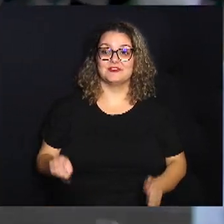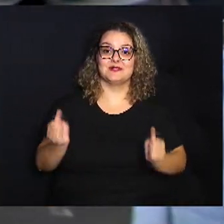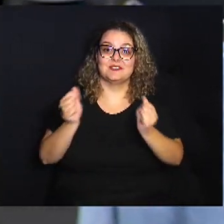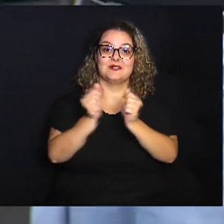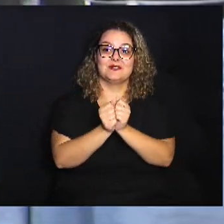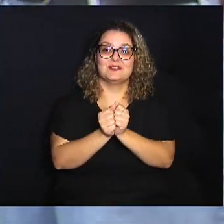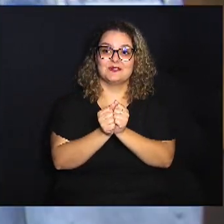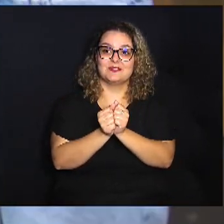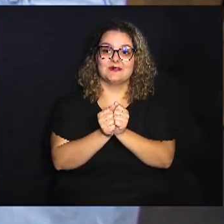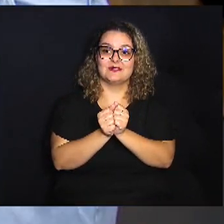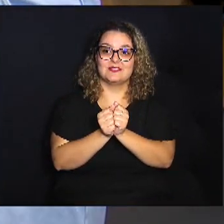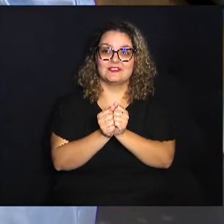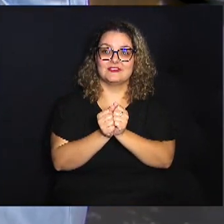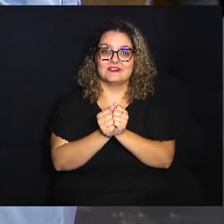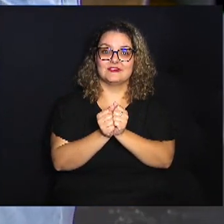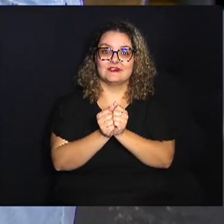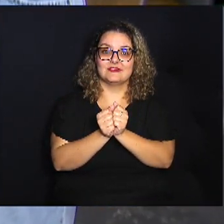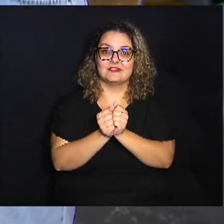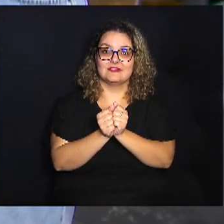aqui com a